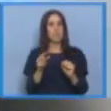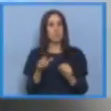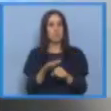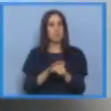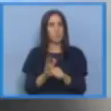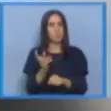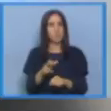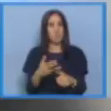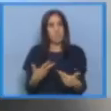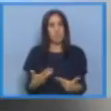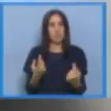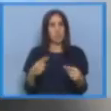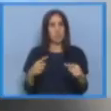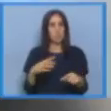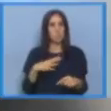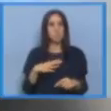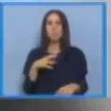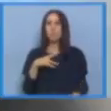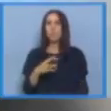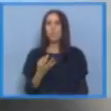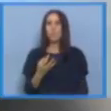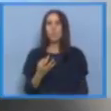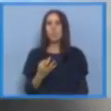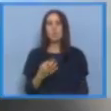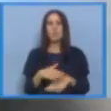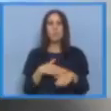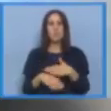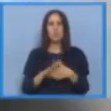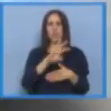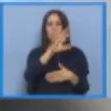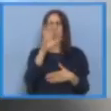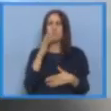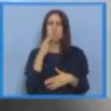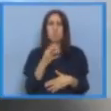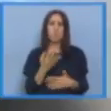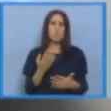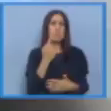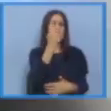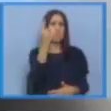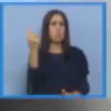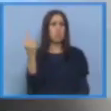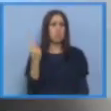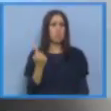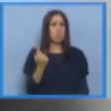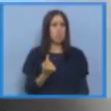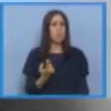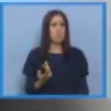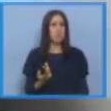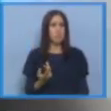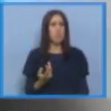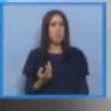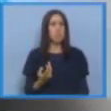situações. Para já o que temos, Portugal fez aquilo que todos os Estados, enfim, cada um deles deve fazer,